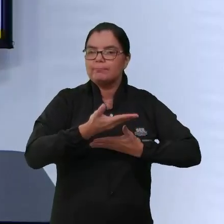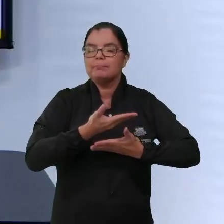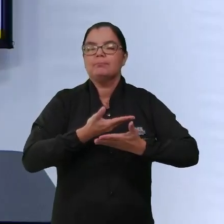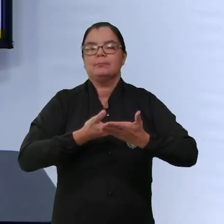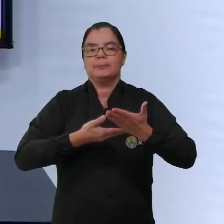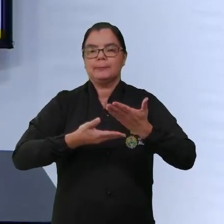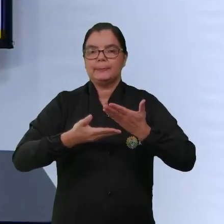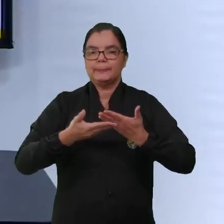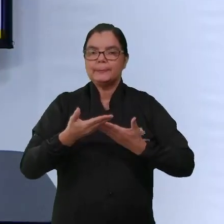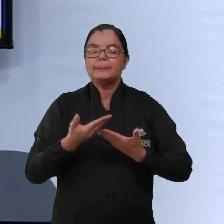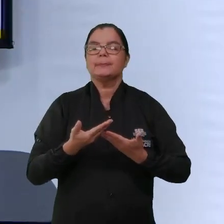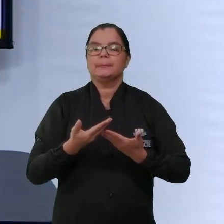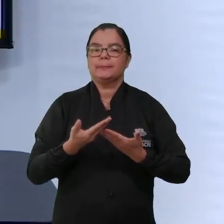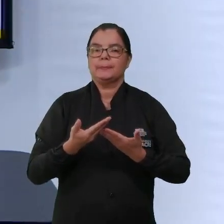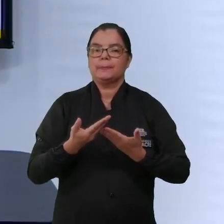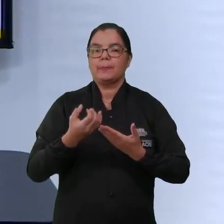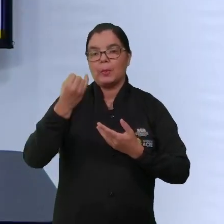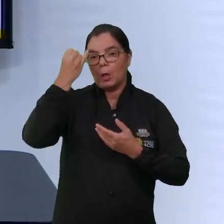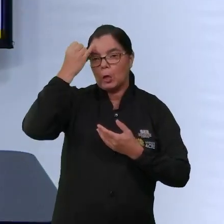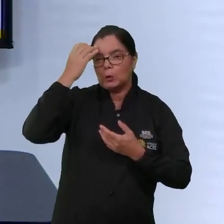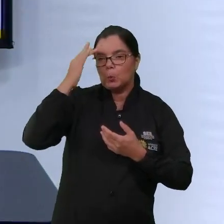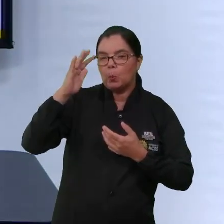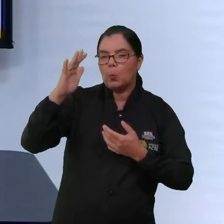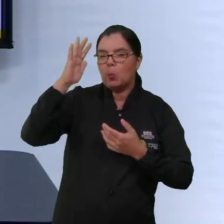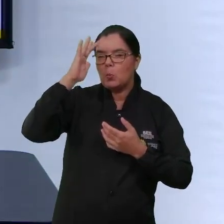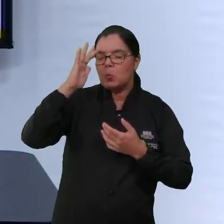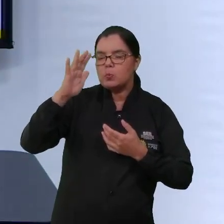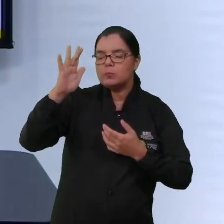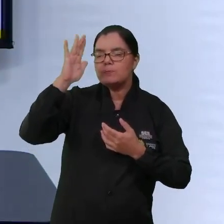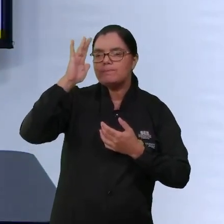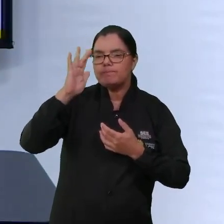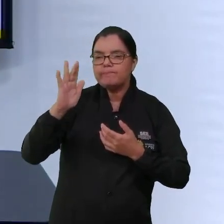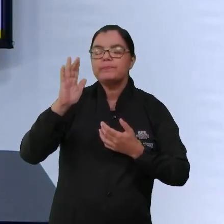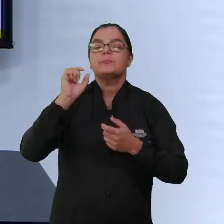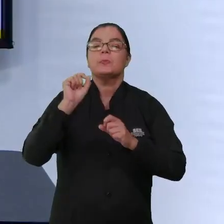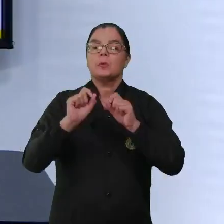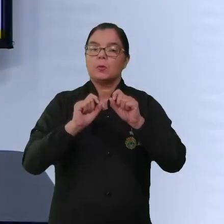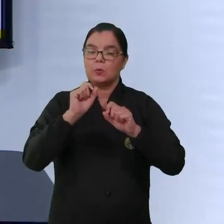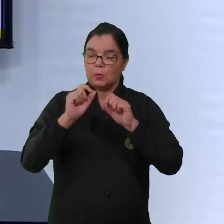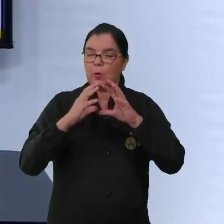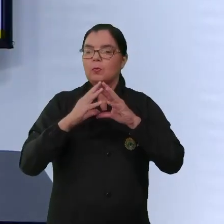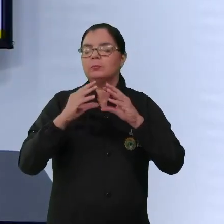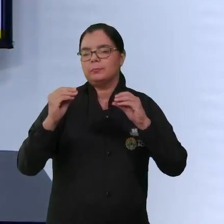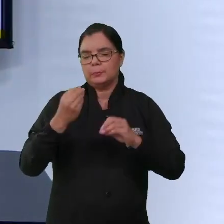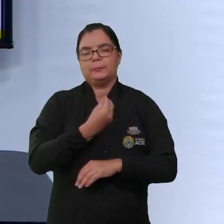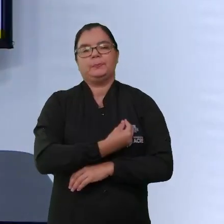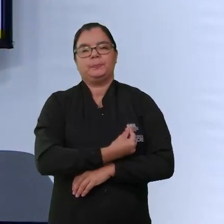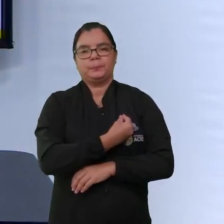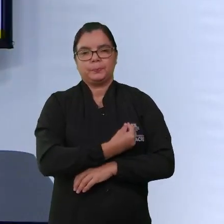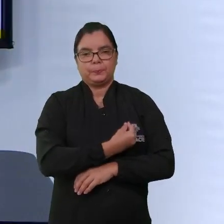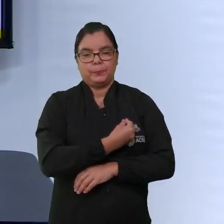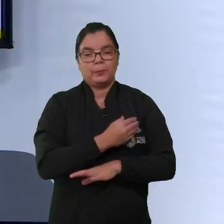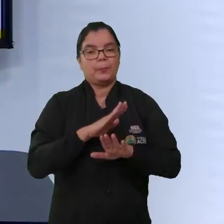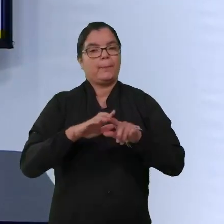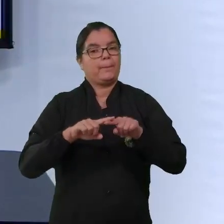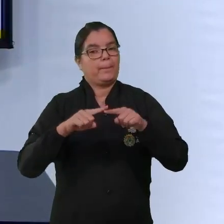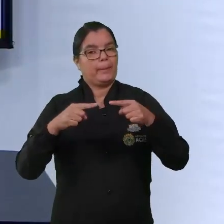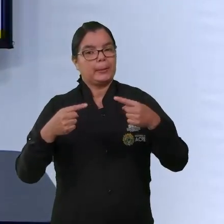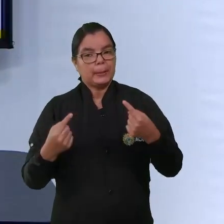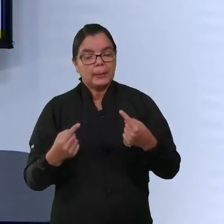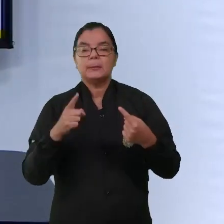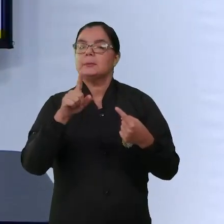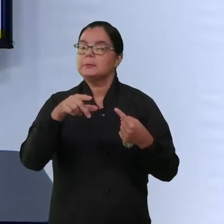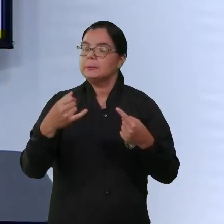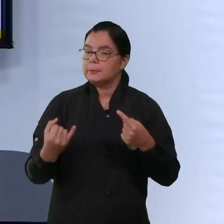muito idealizada no campo da imaginação e que foge um pouco da realidade. No entanto, é